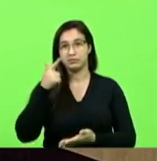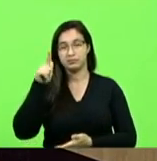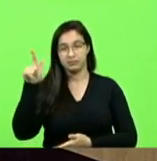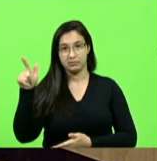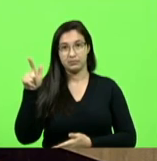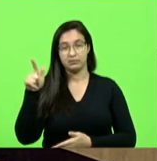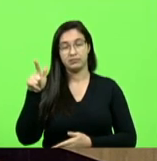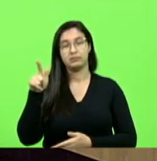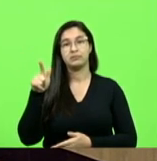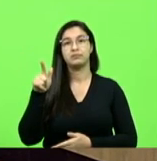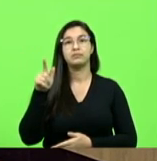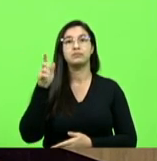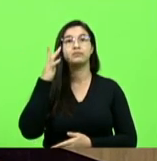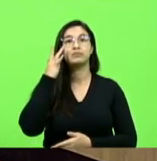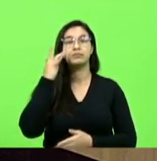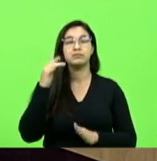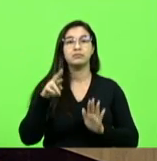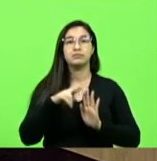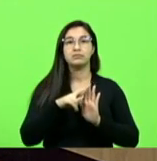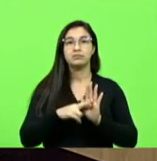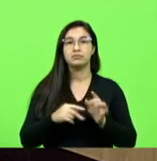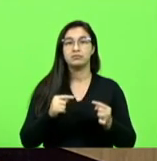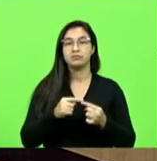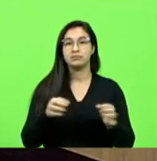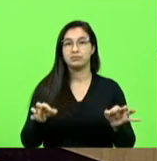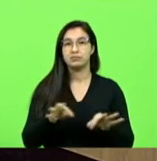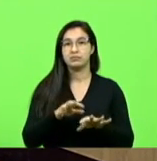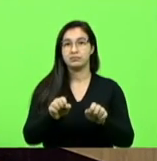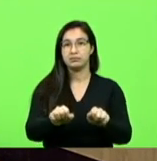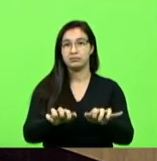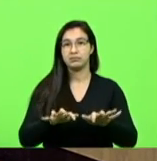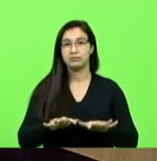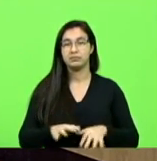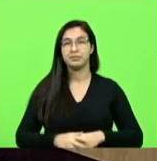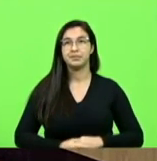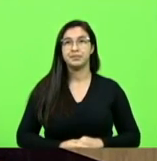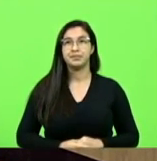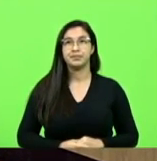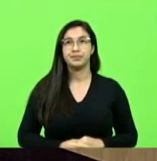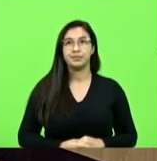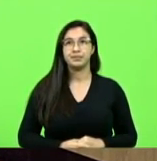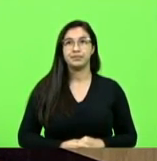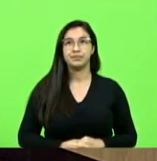outra ordinária para amanhã no horário regimental. Está encerrada a presente sessão.